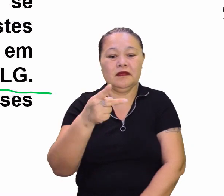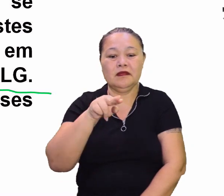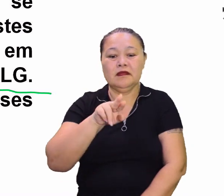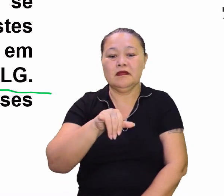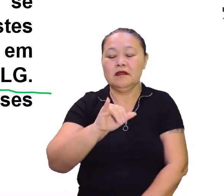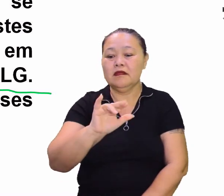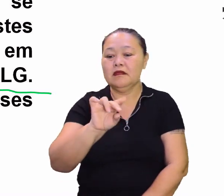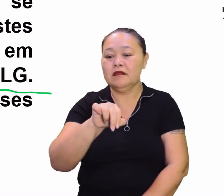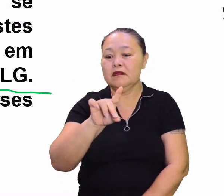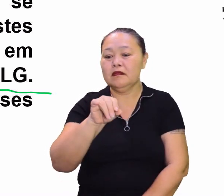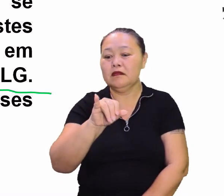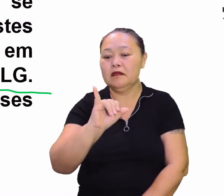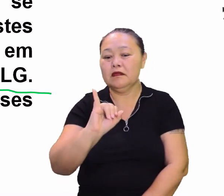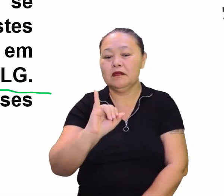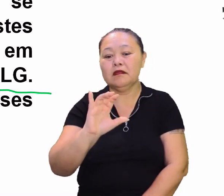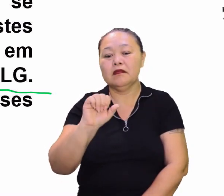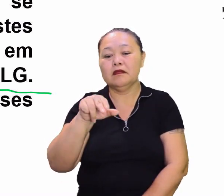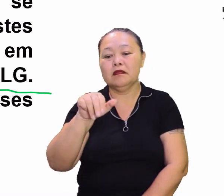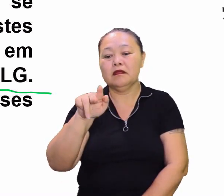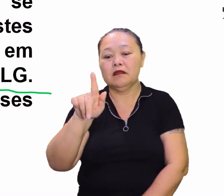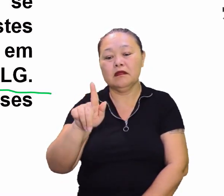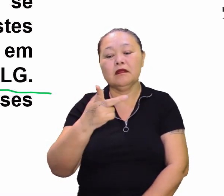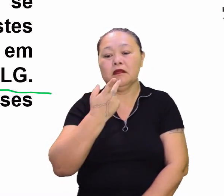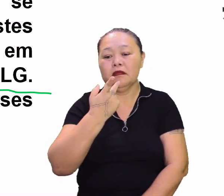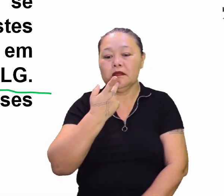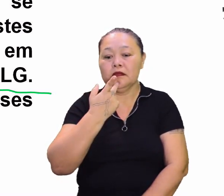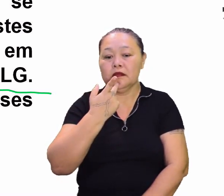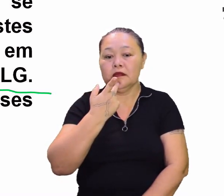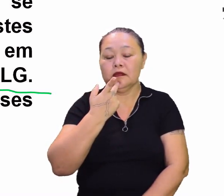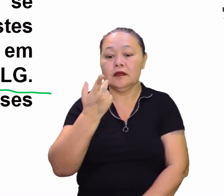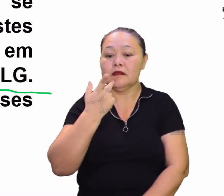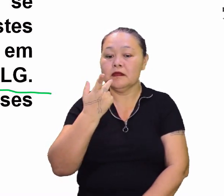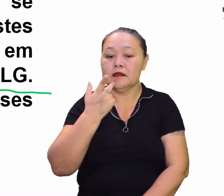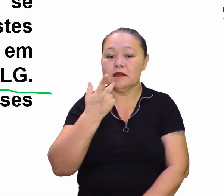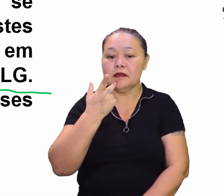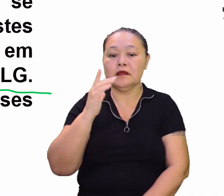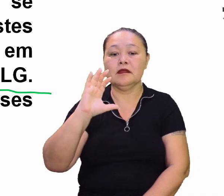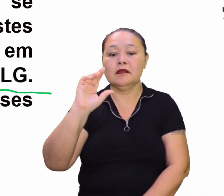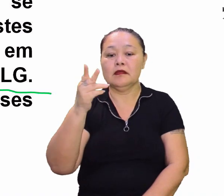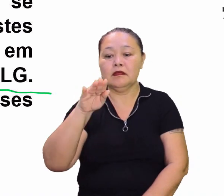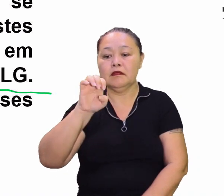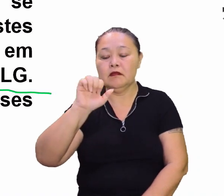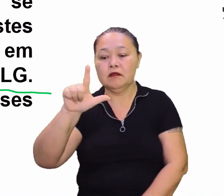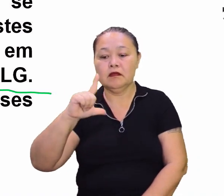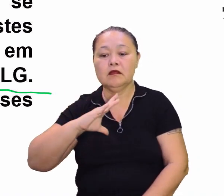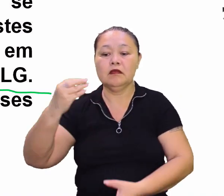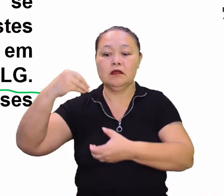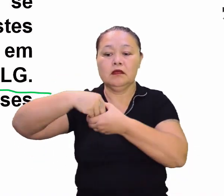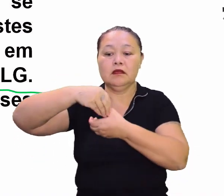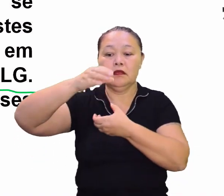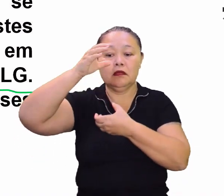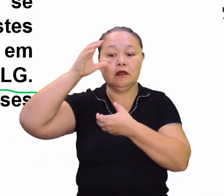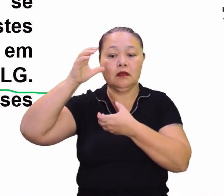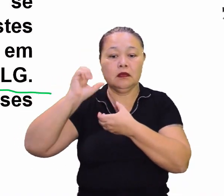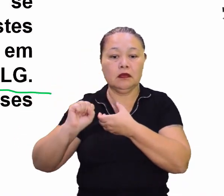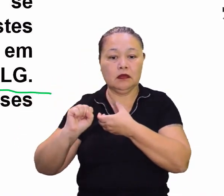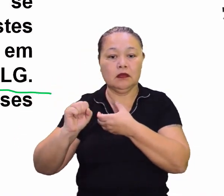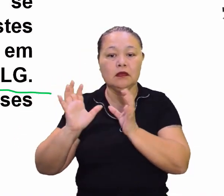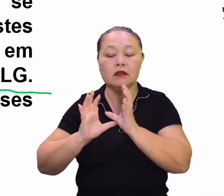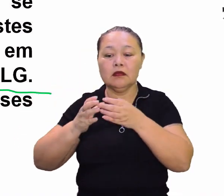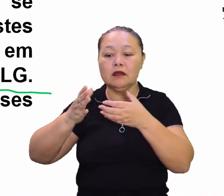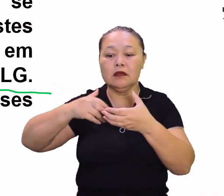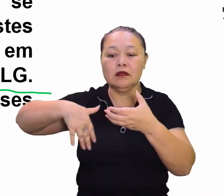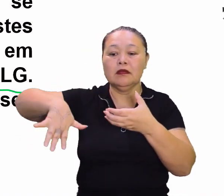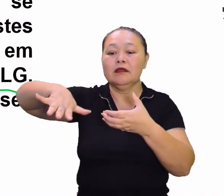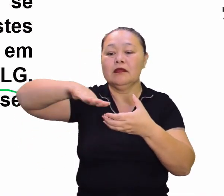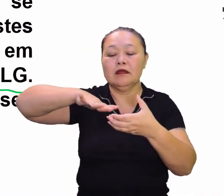Sim. de onde vem a Samsung? Falamos sobre o Chaeboss dentro da Coreia do Sul, essa